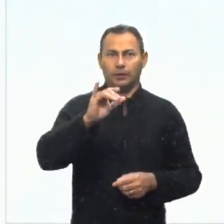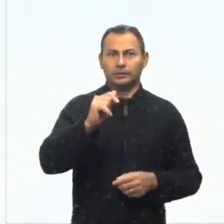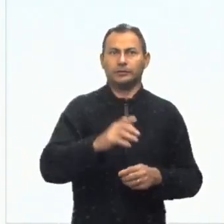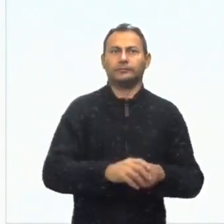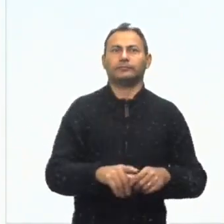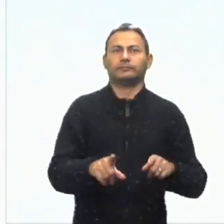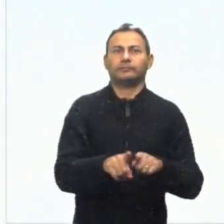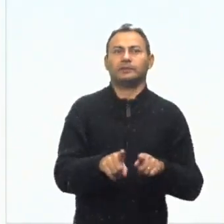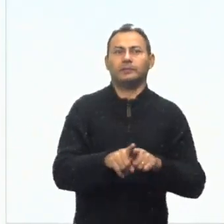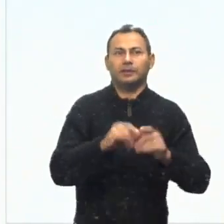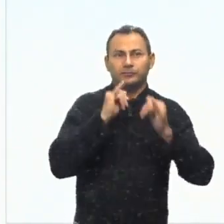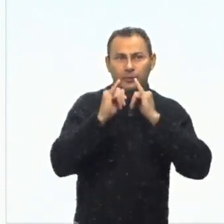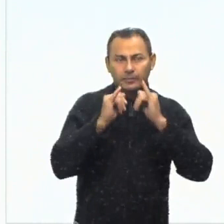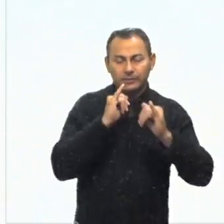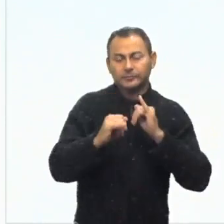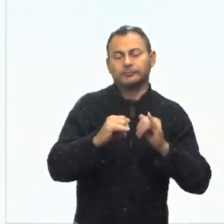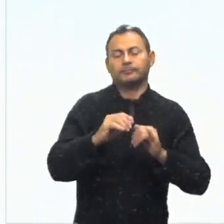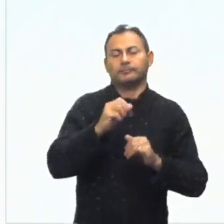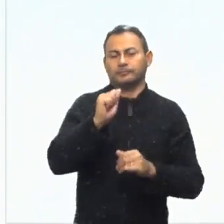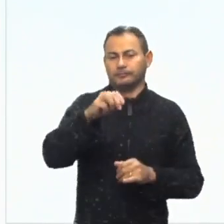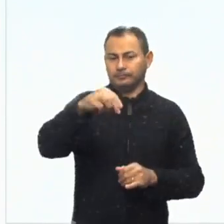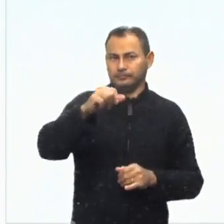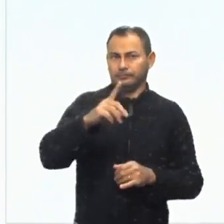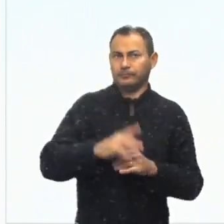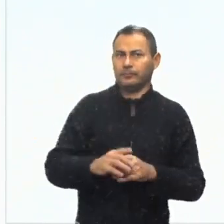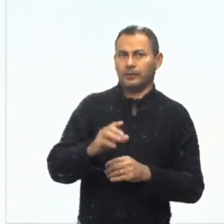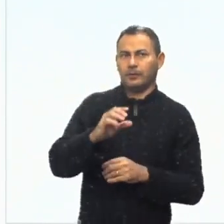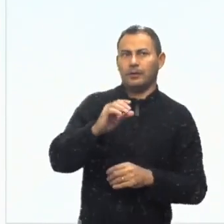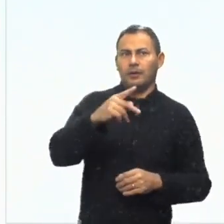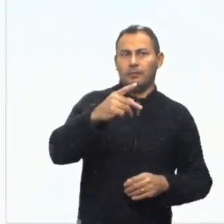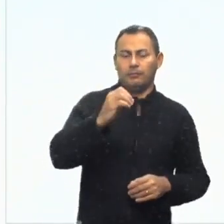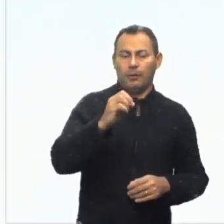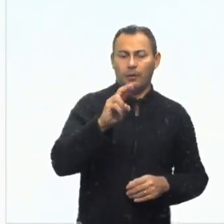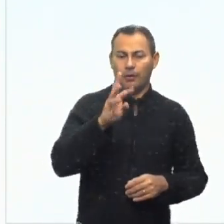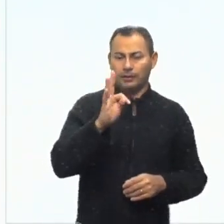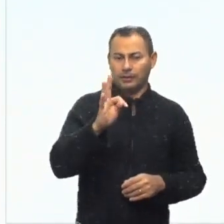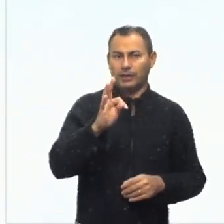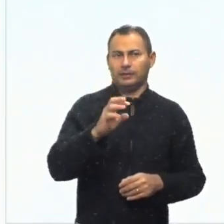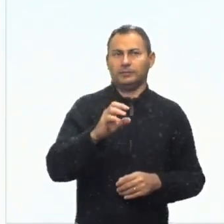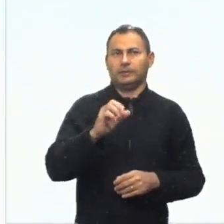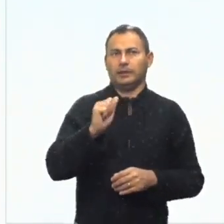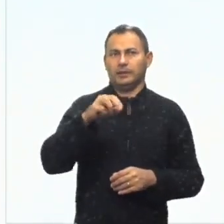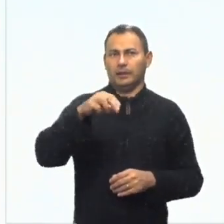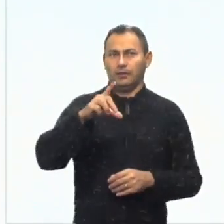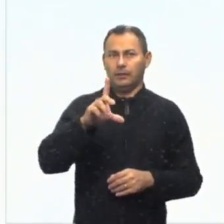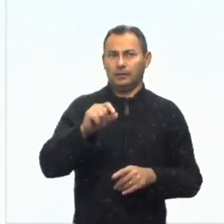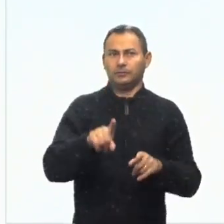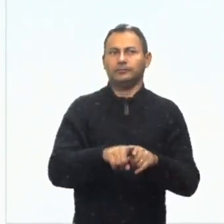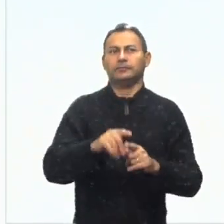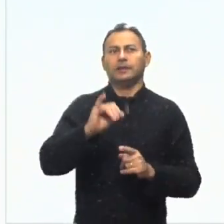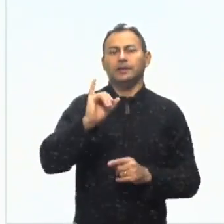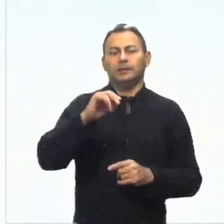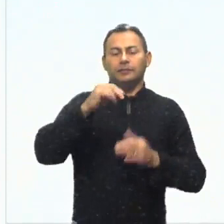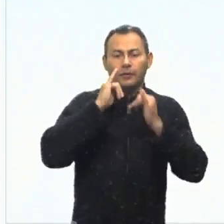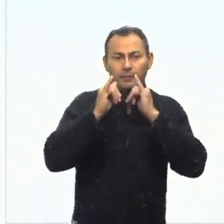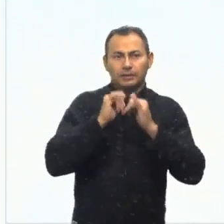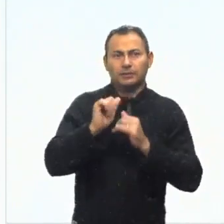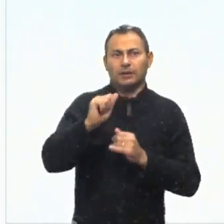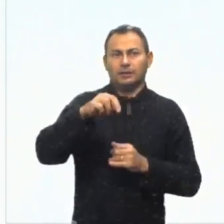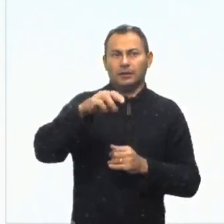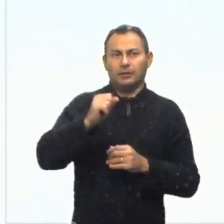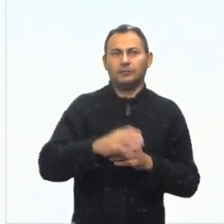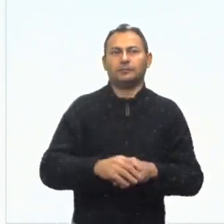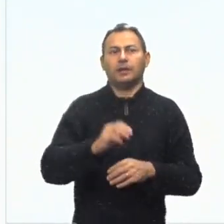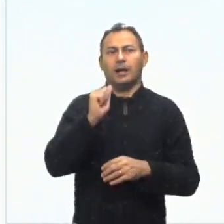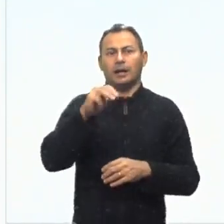informação também é analógica. Você lembra, lá nas nossas aulas, práticas de modulação AM e FM,